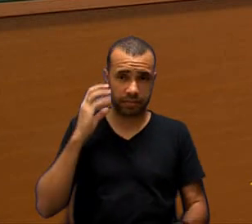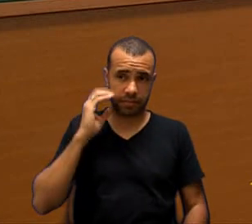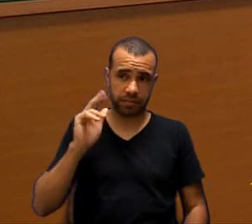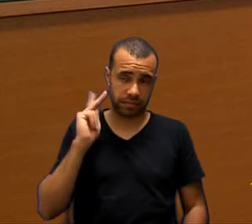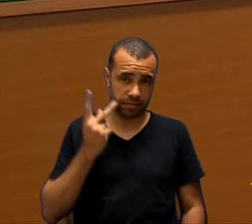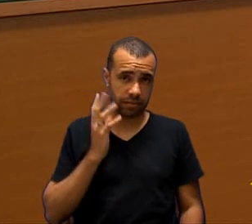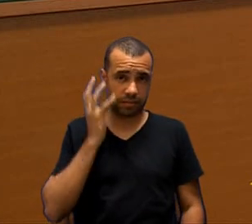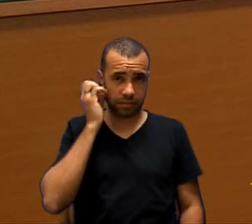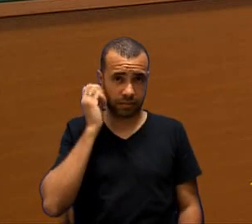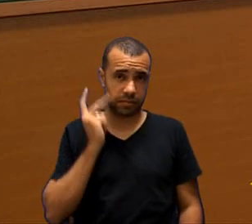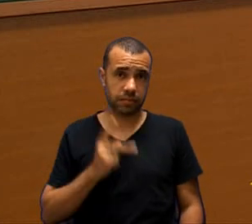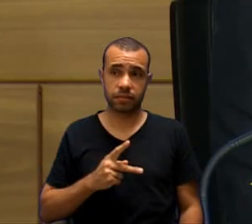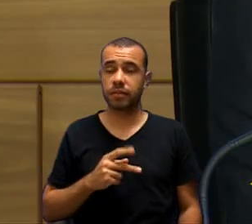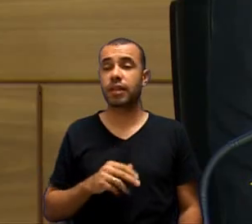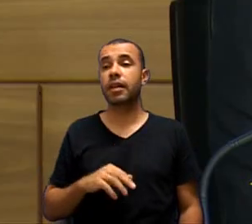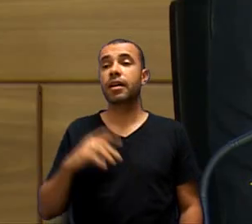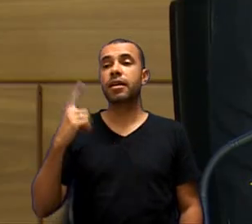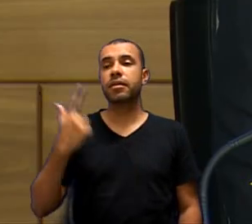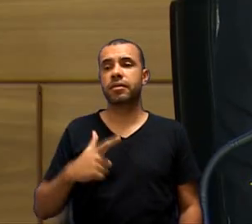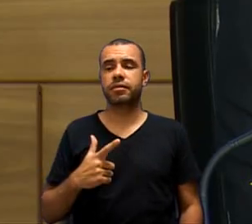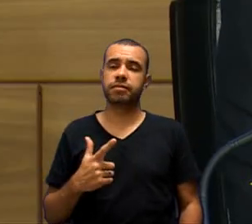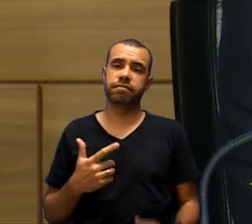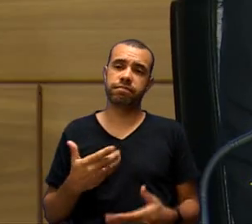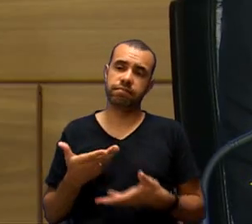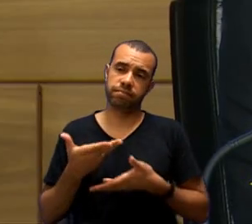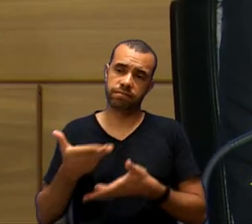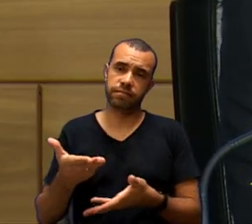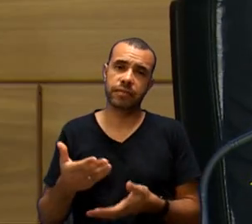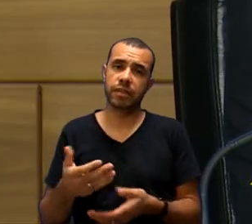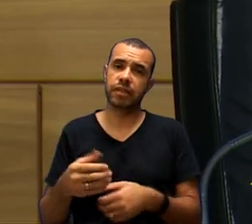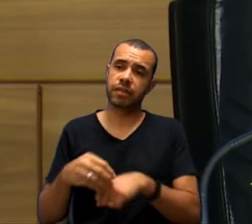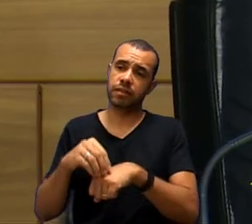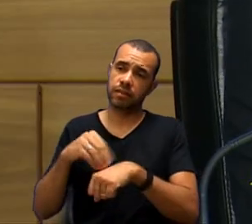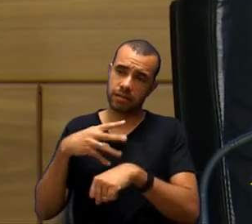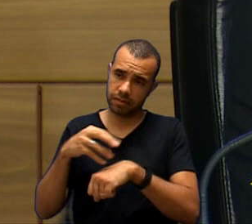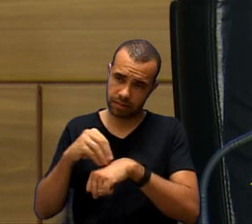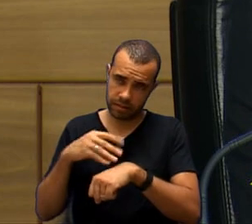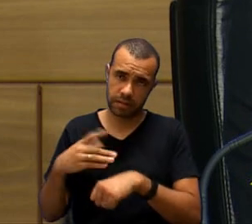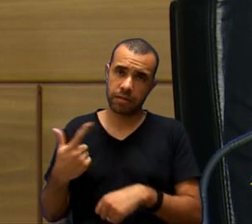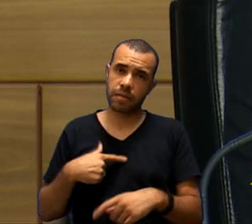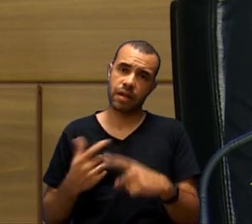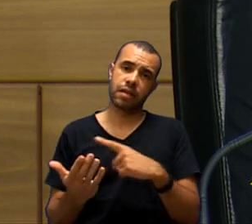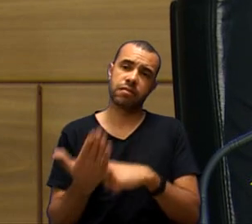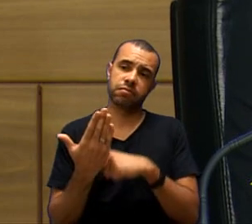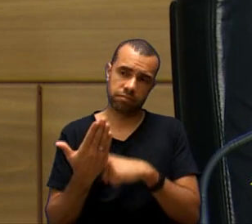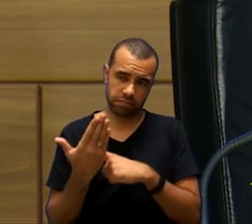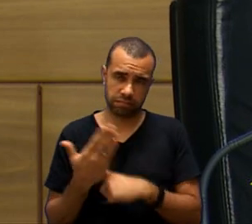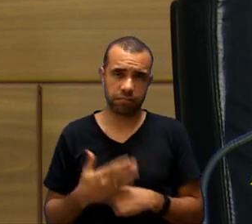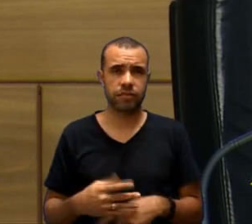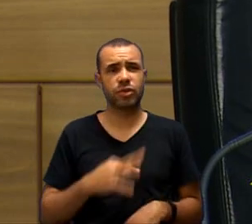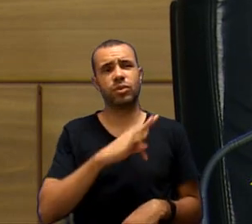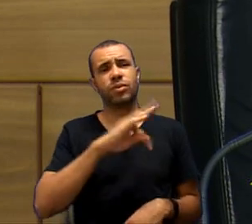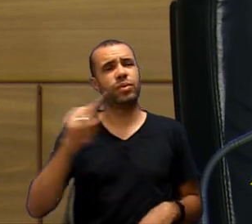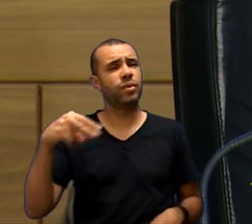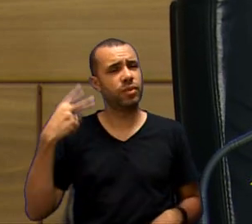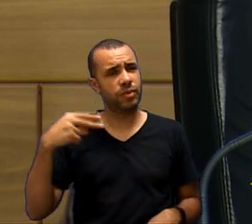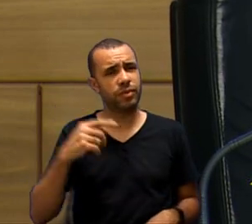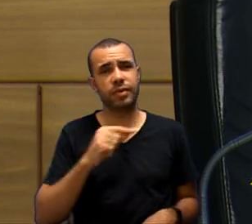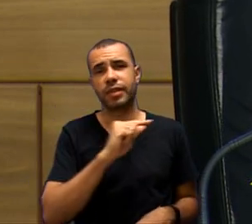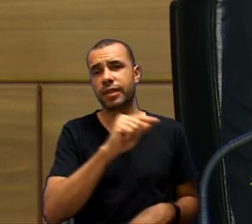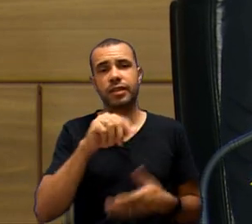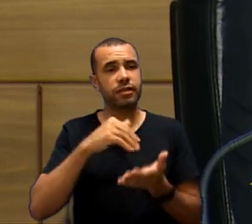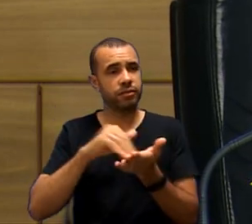pela acolhida, pela orientação e pelo apoio. A todos os senhores vereadores, aos nossos colegas